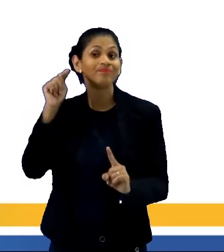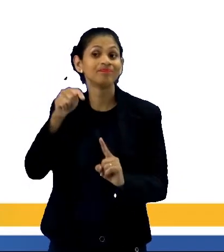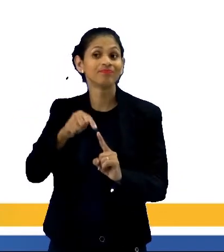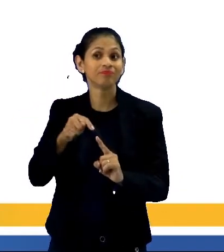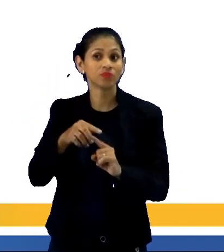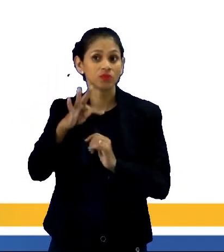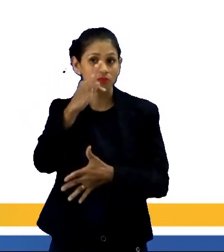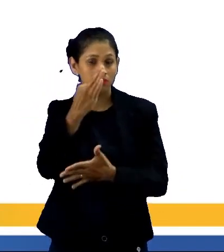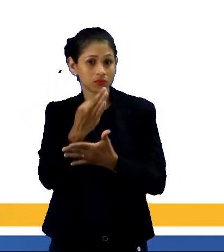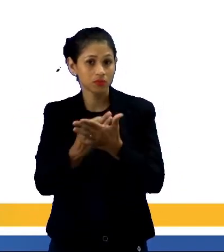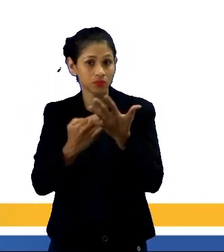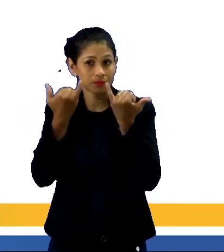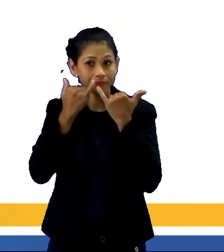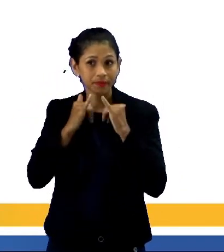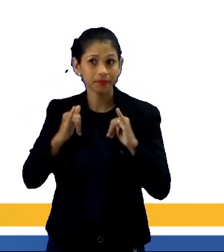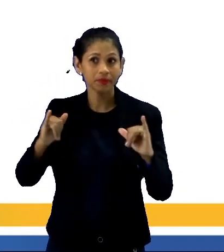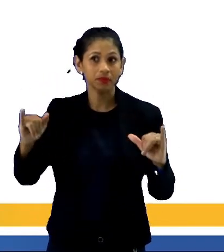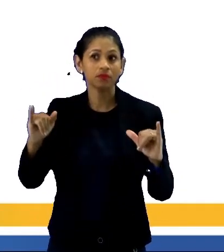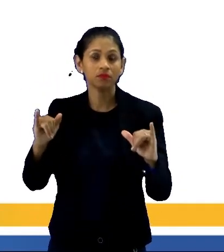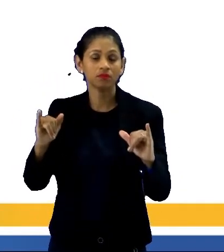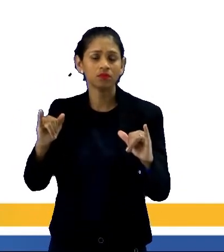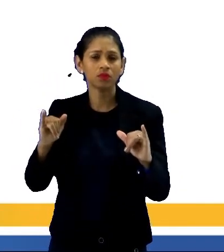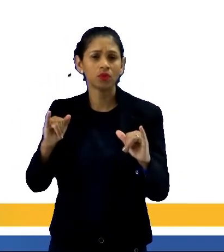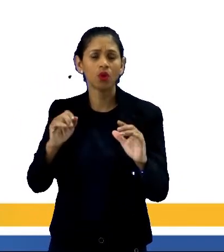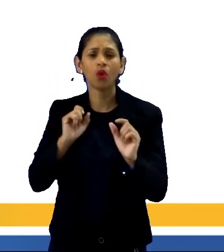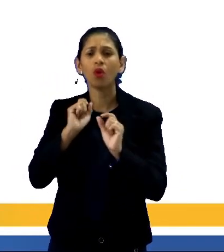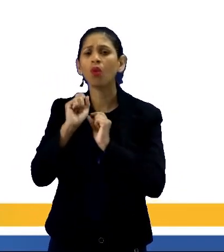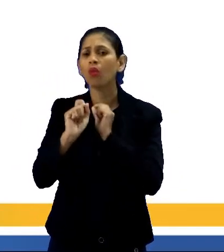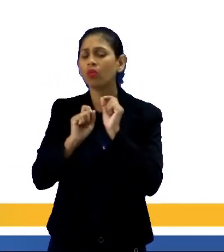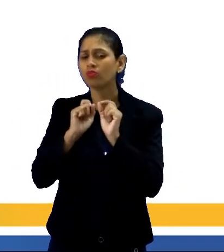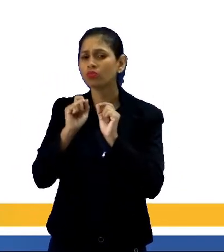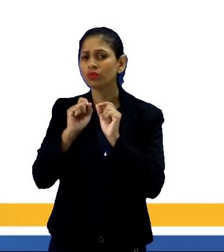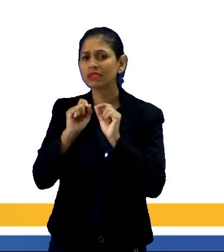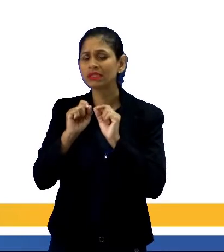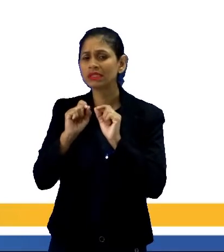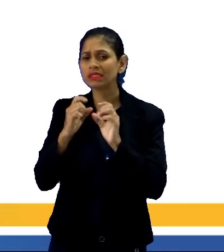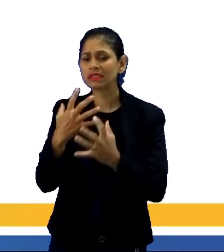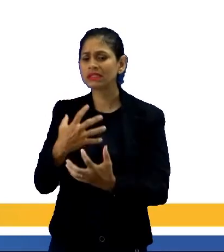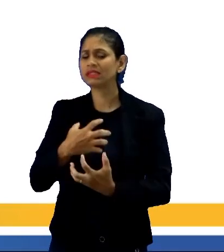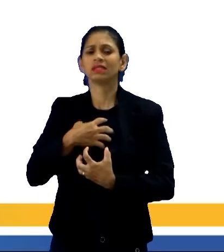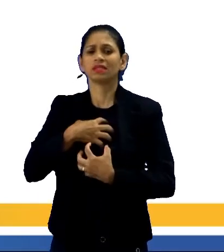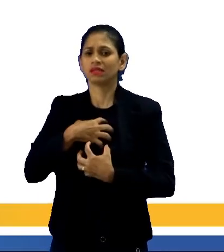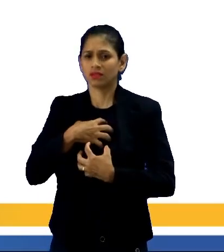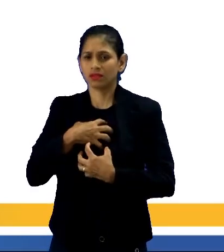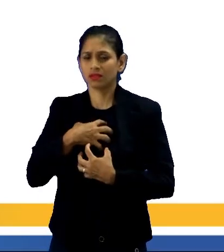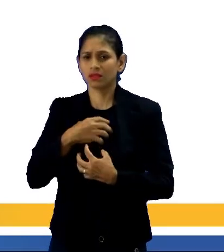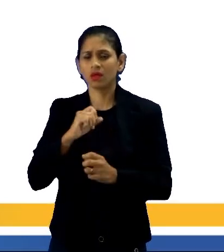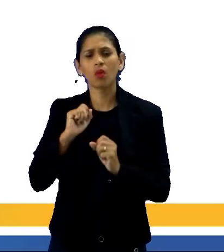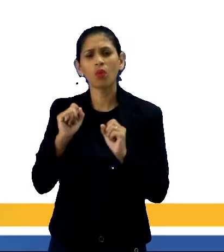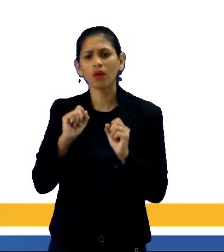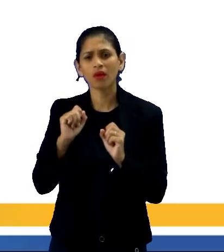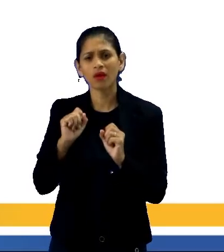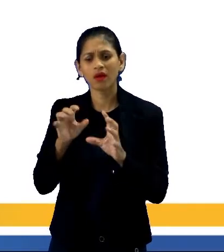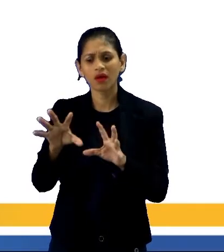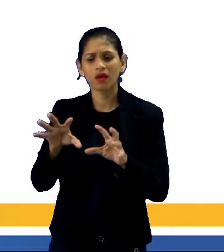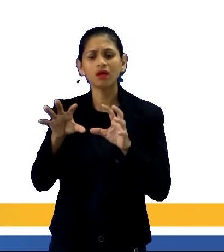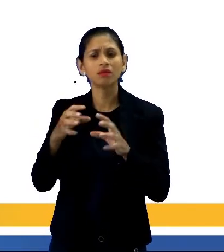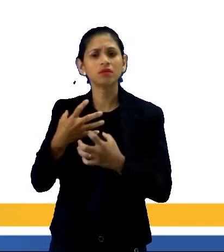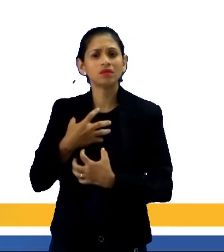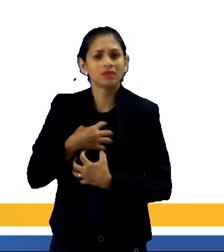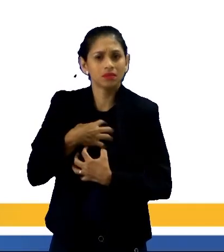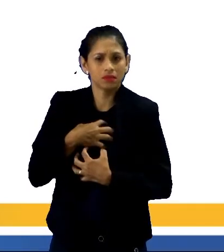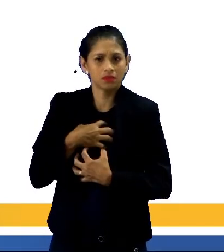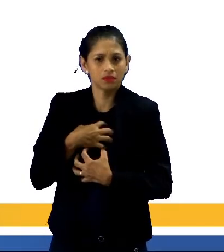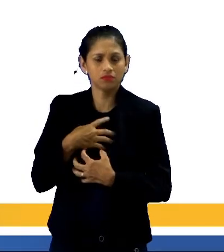finalidade dos textos publicitários e o que são efeitos de sentido? Porque nossa aula de hoje é sobre efeitos de